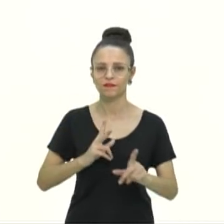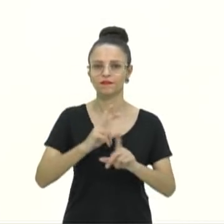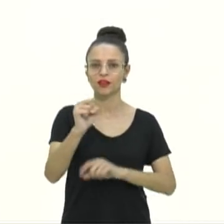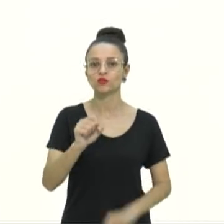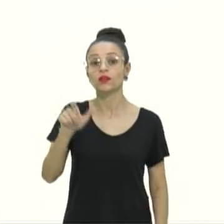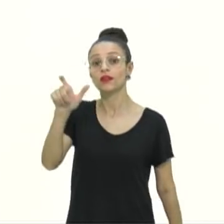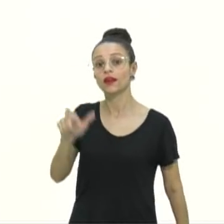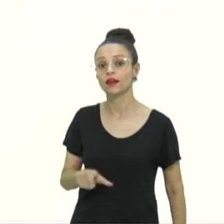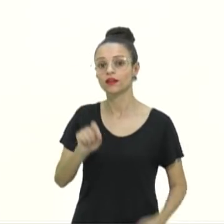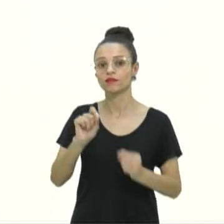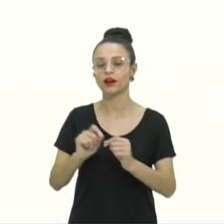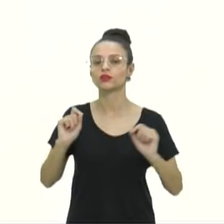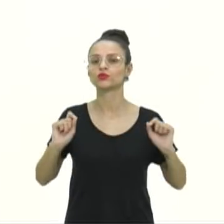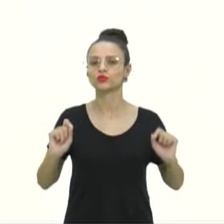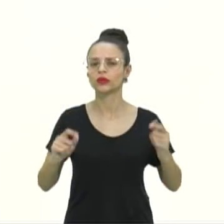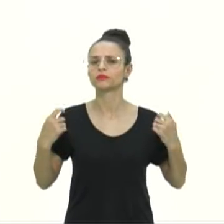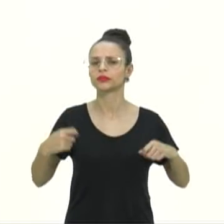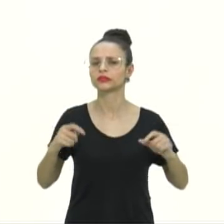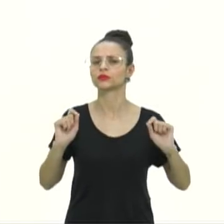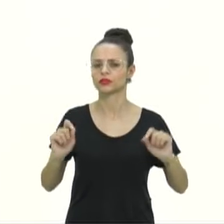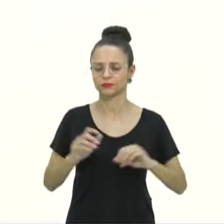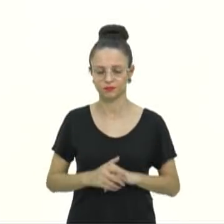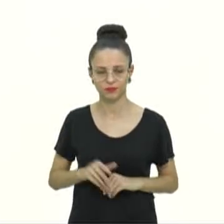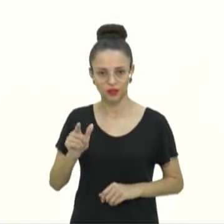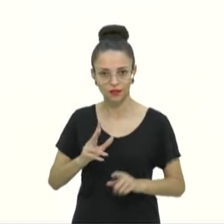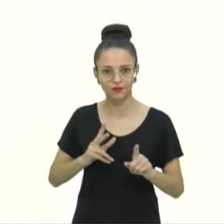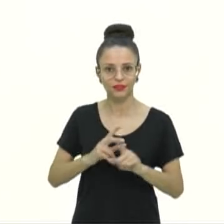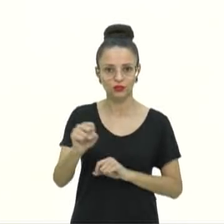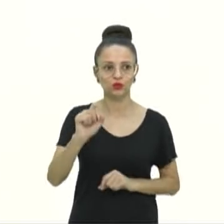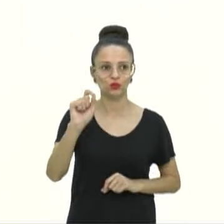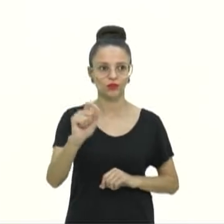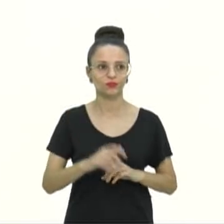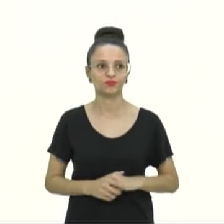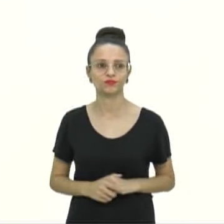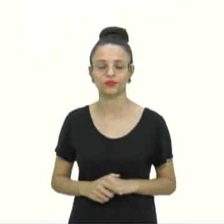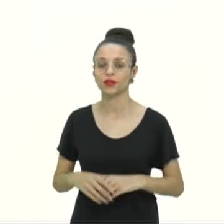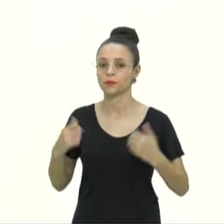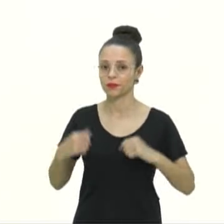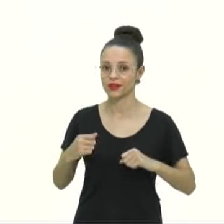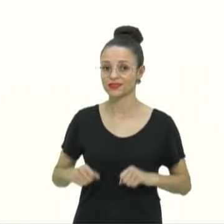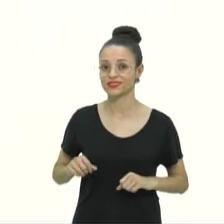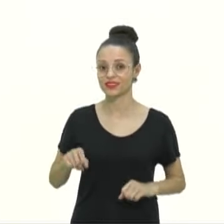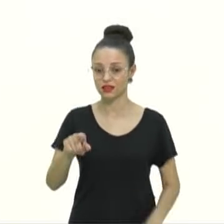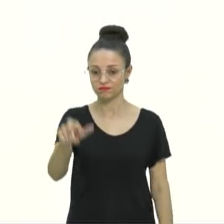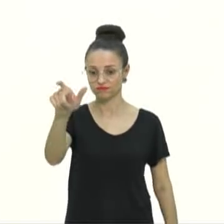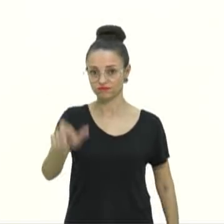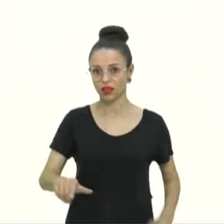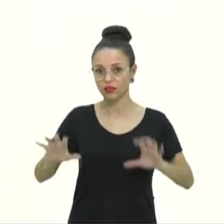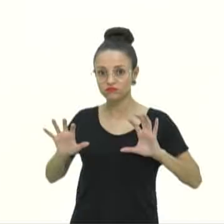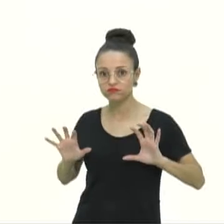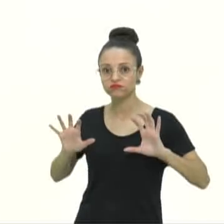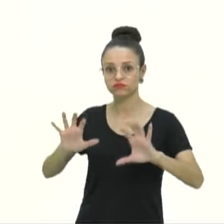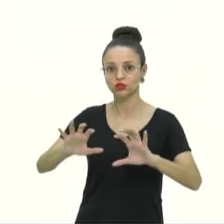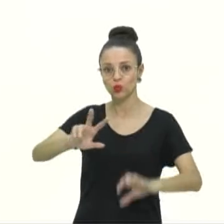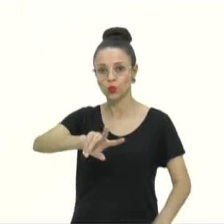vencedor, o que ele precisa fazer? Então, para ele ser vencedor, ele precisa o quê? Dominar o oponente,